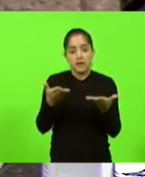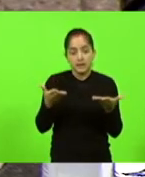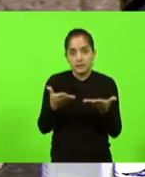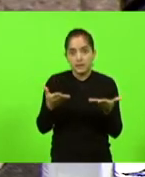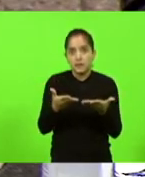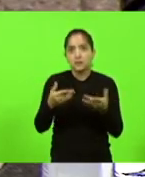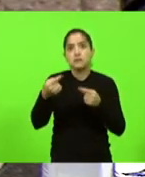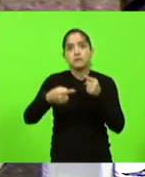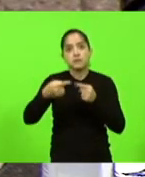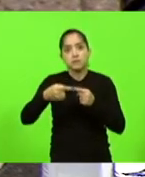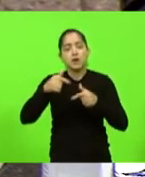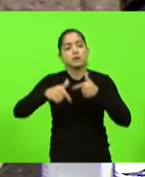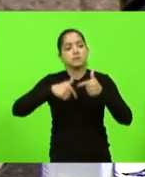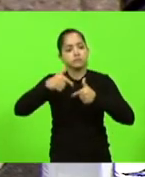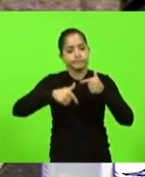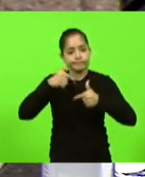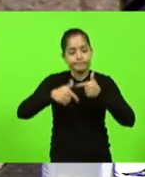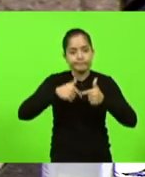aqui, o trabalho.